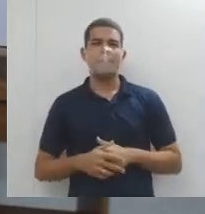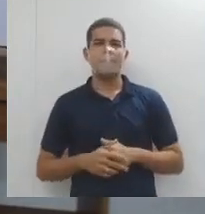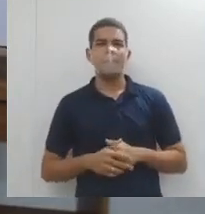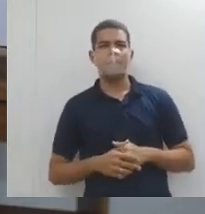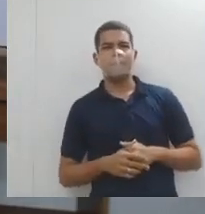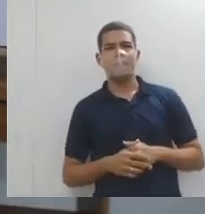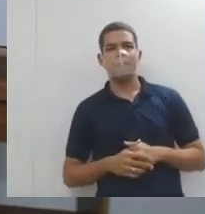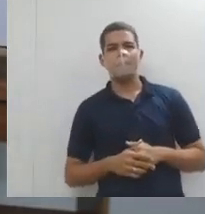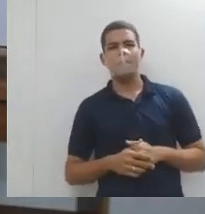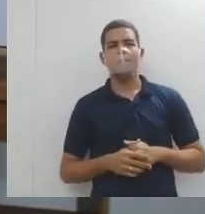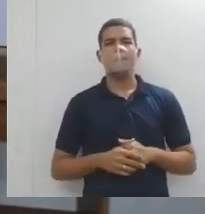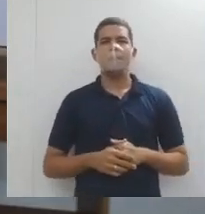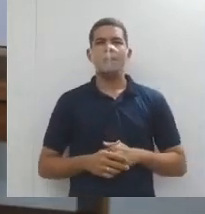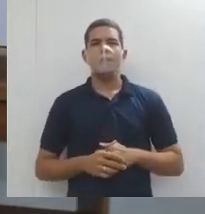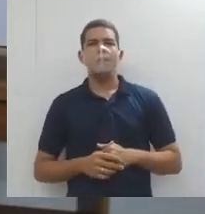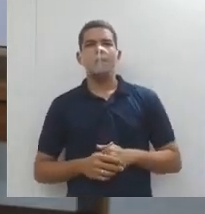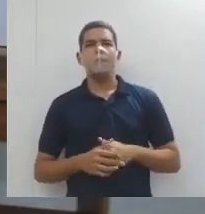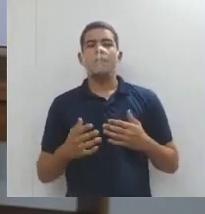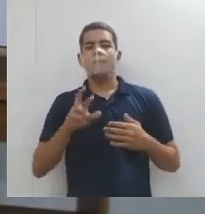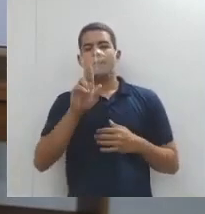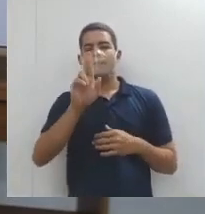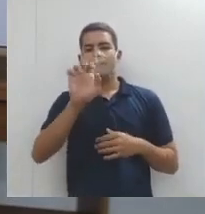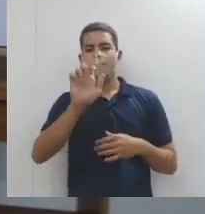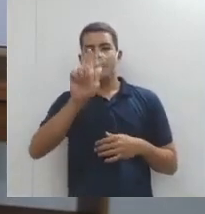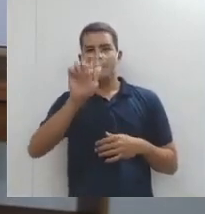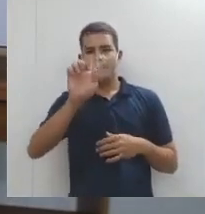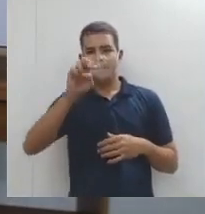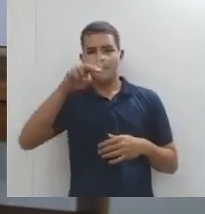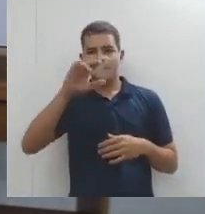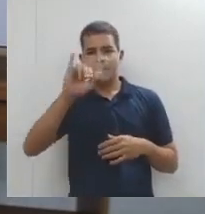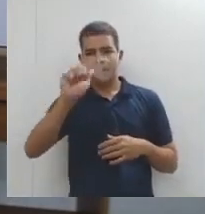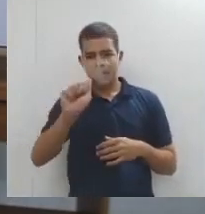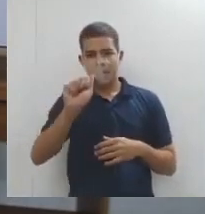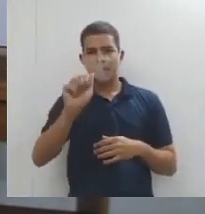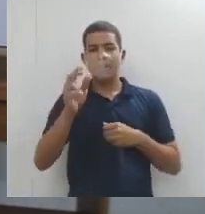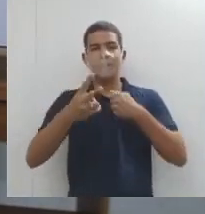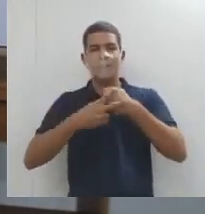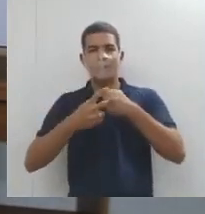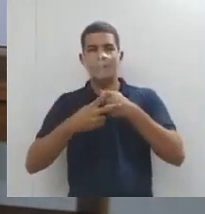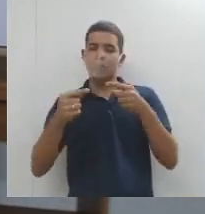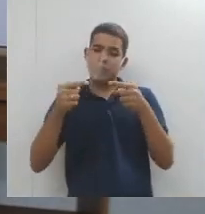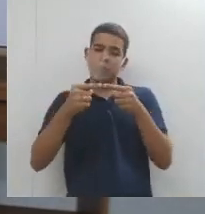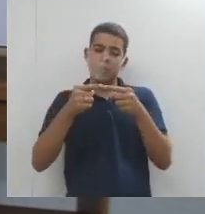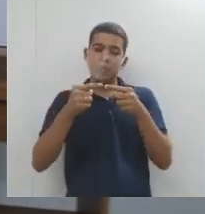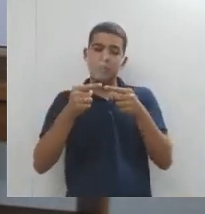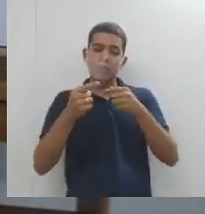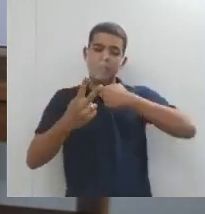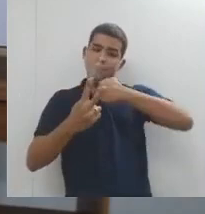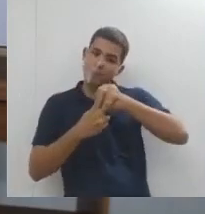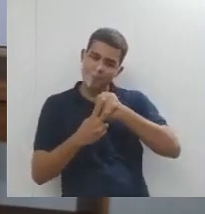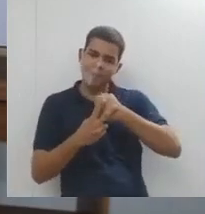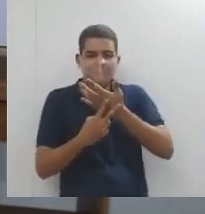para finalizarmos. Então, a regência verbal, ela está relacionada a verbos, né? O próprio nome já